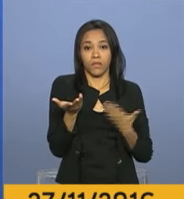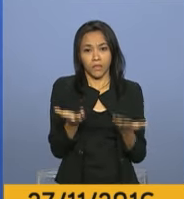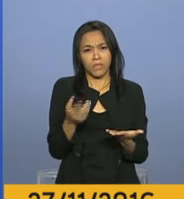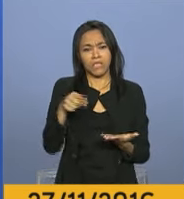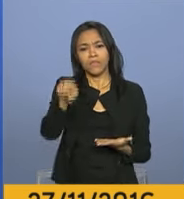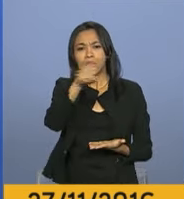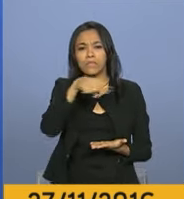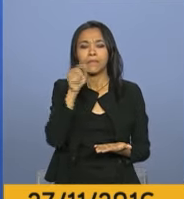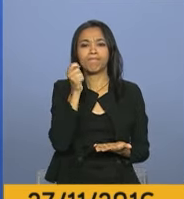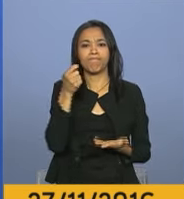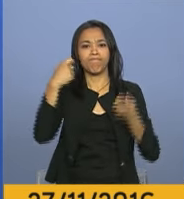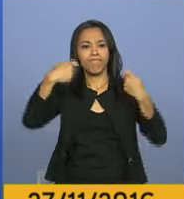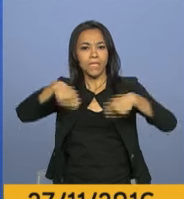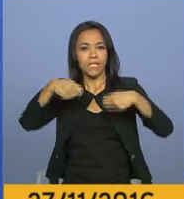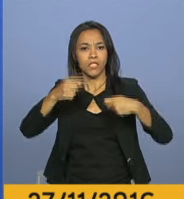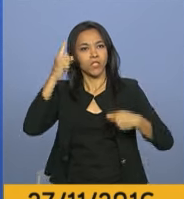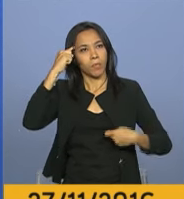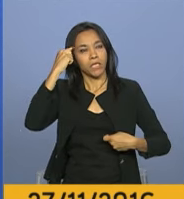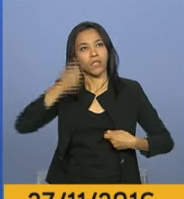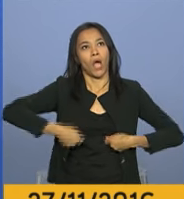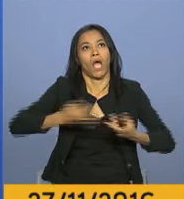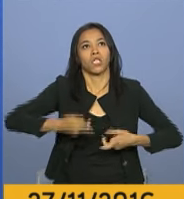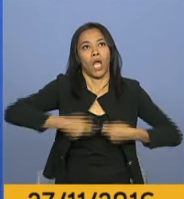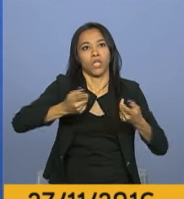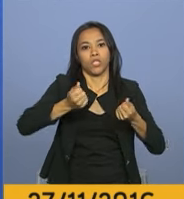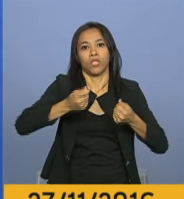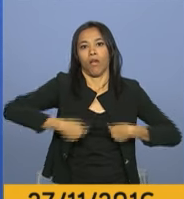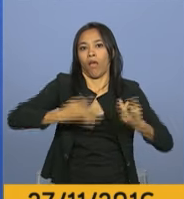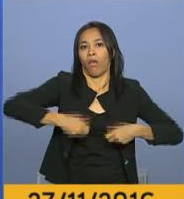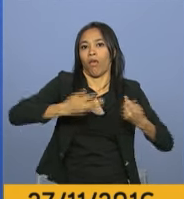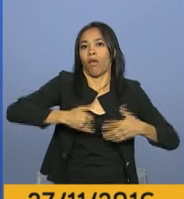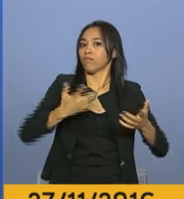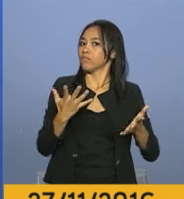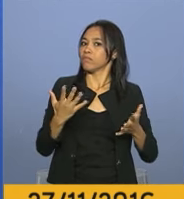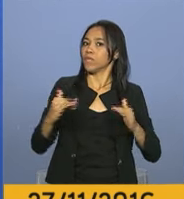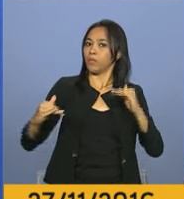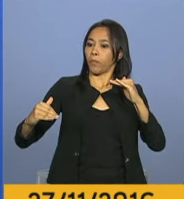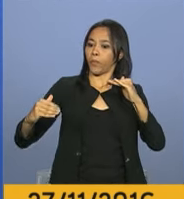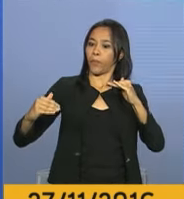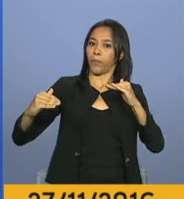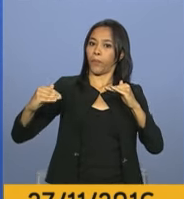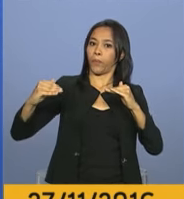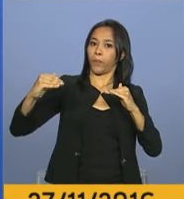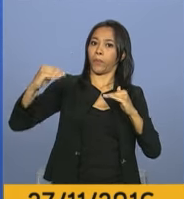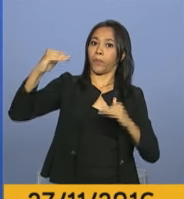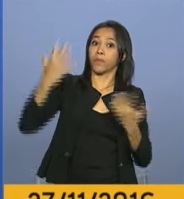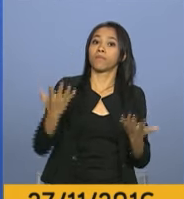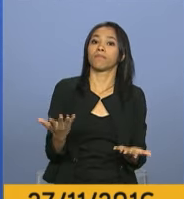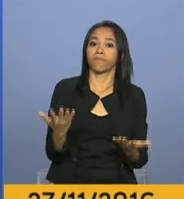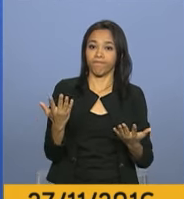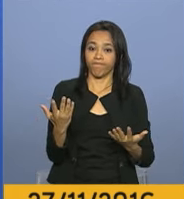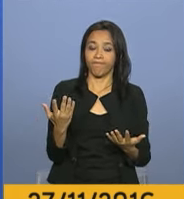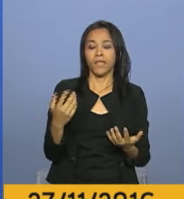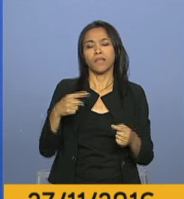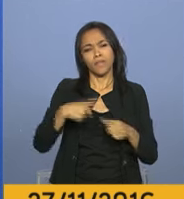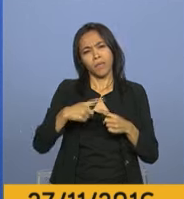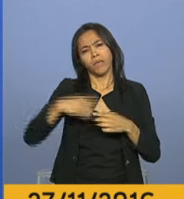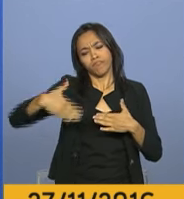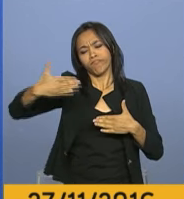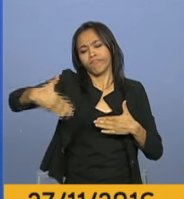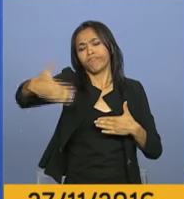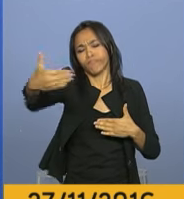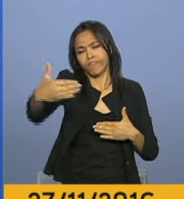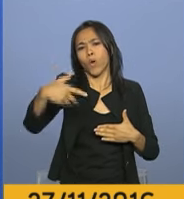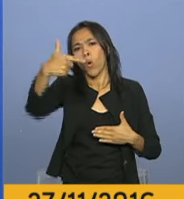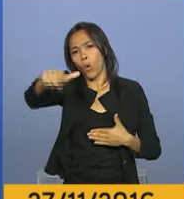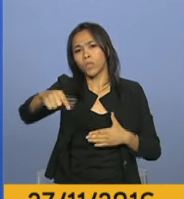que você precisa só gastar aquilo que arrecada. Na sequência, vamos propor as outras